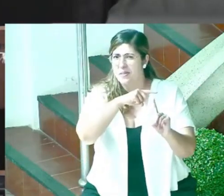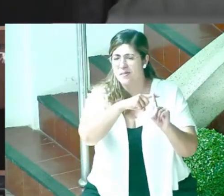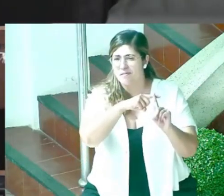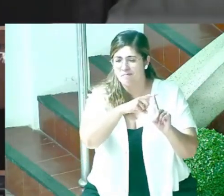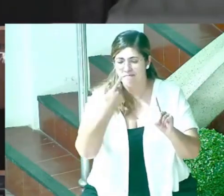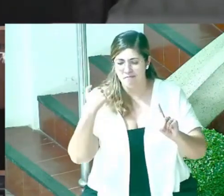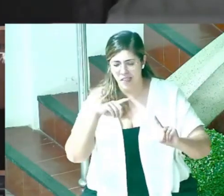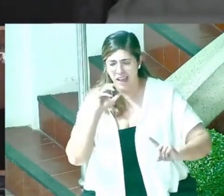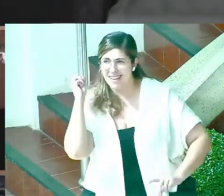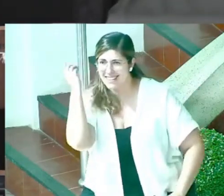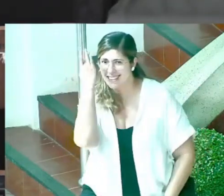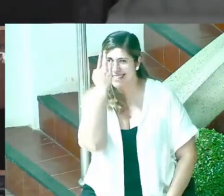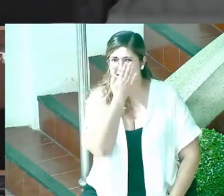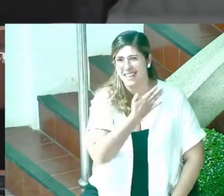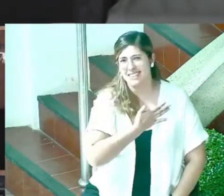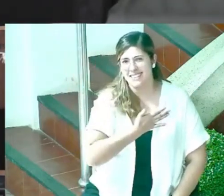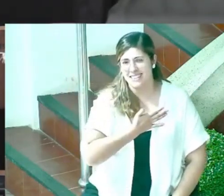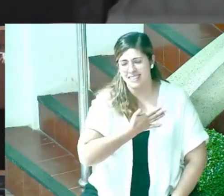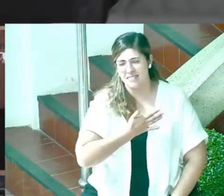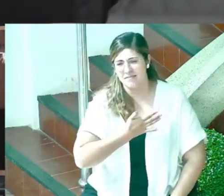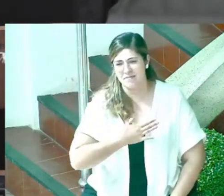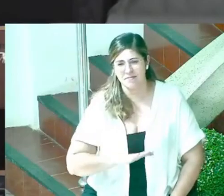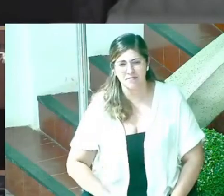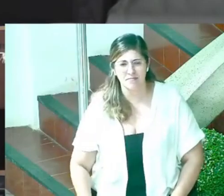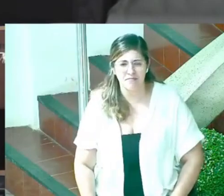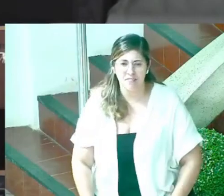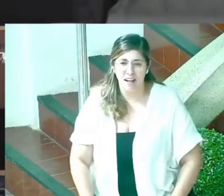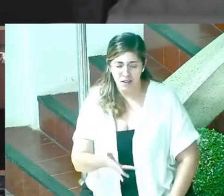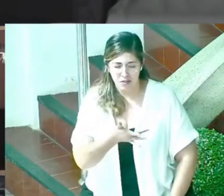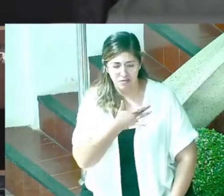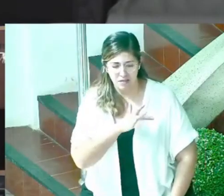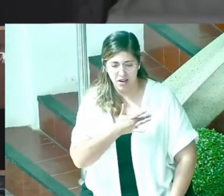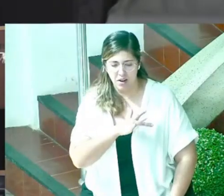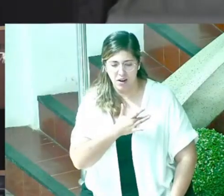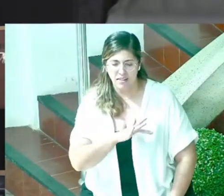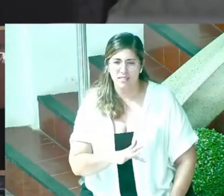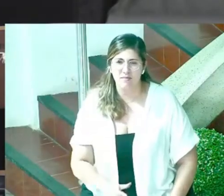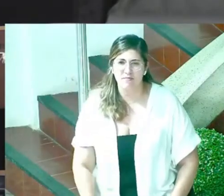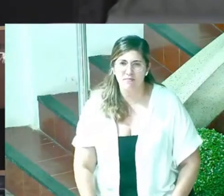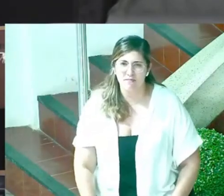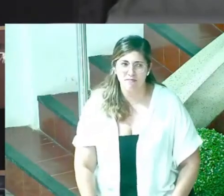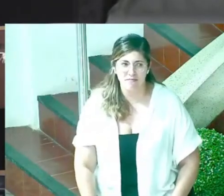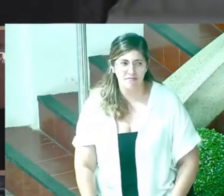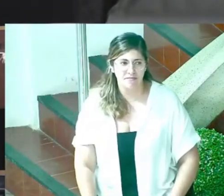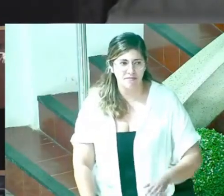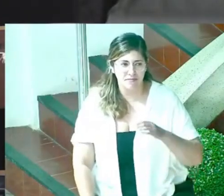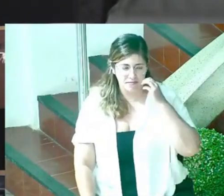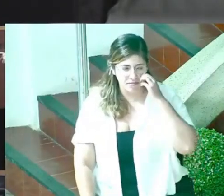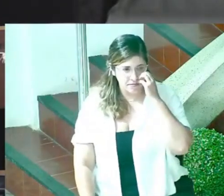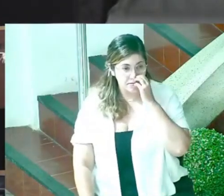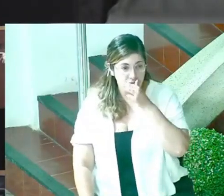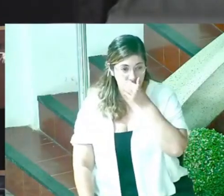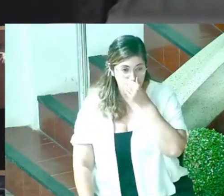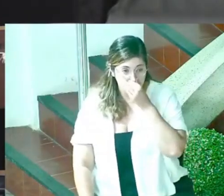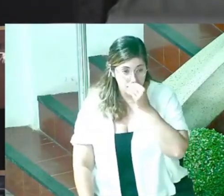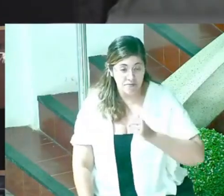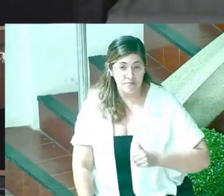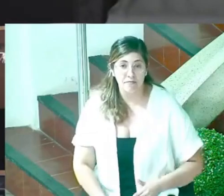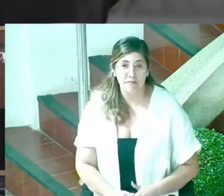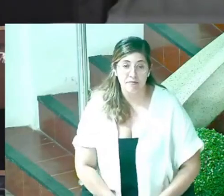nós tínhamos diante de Deus é impagável, que não pode ser paga por